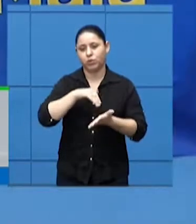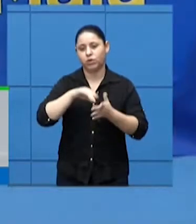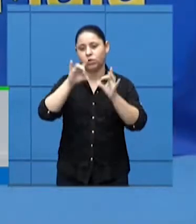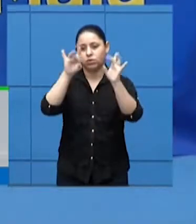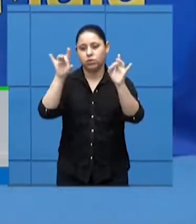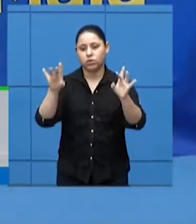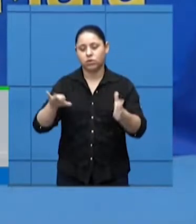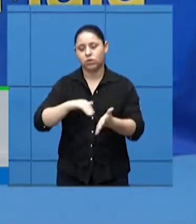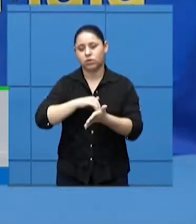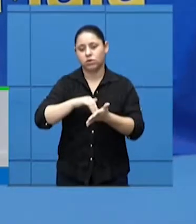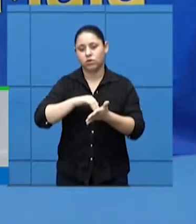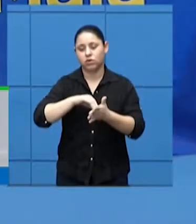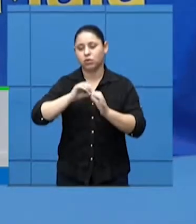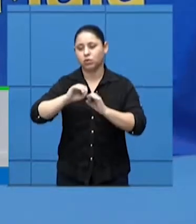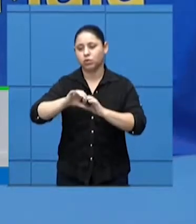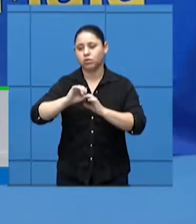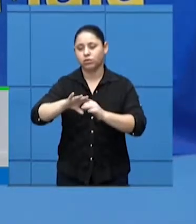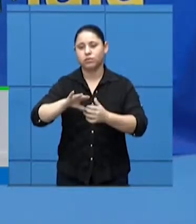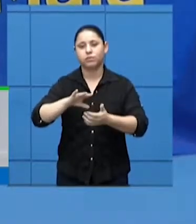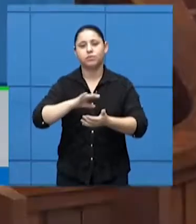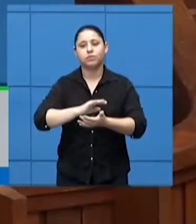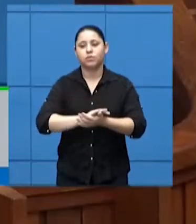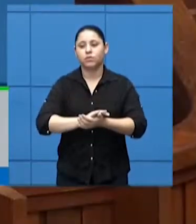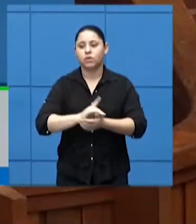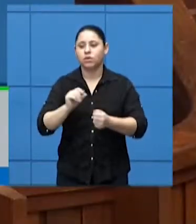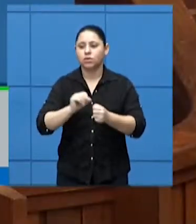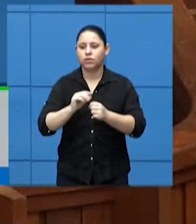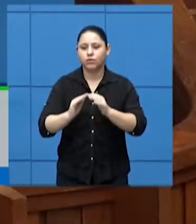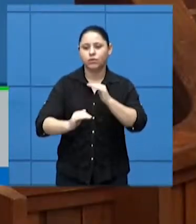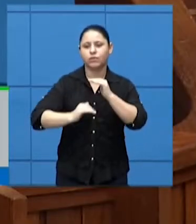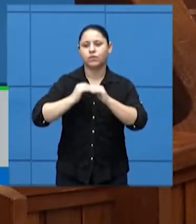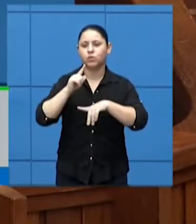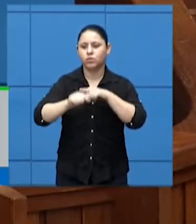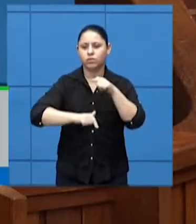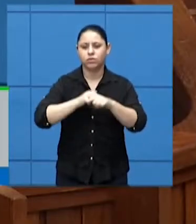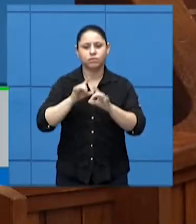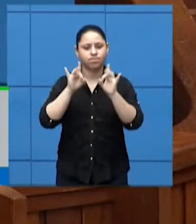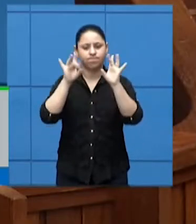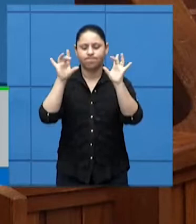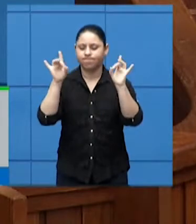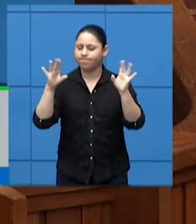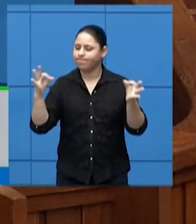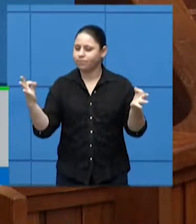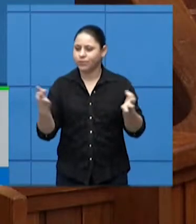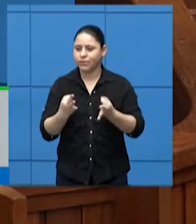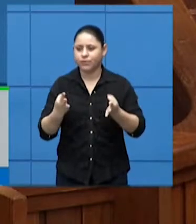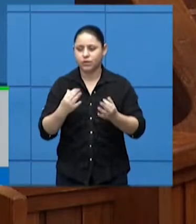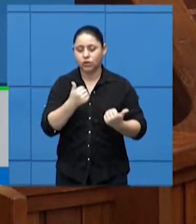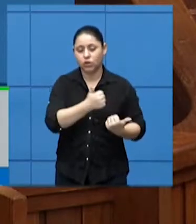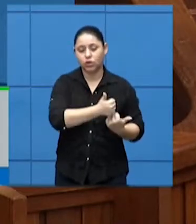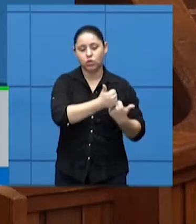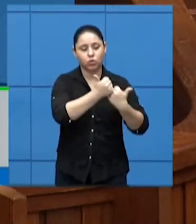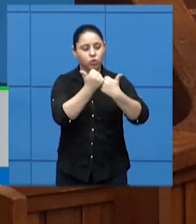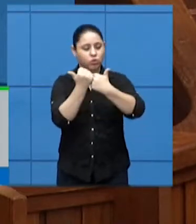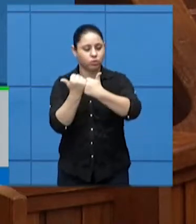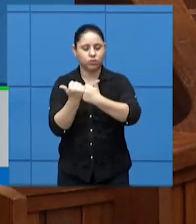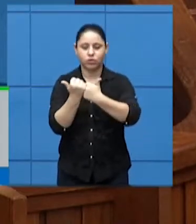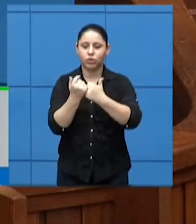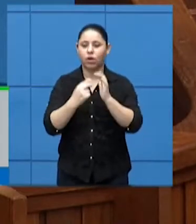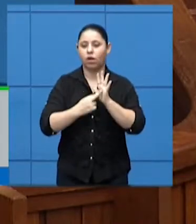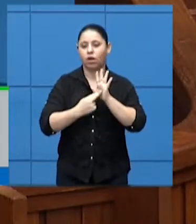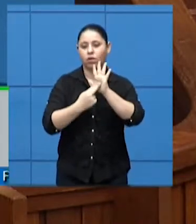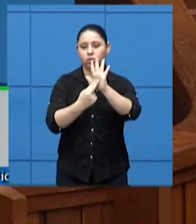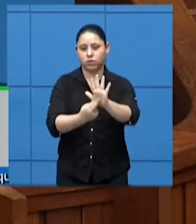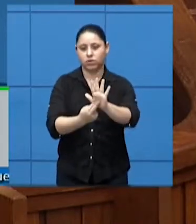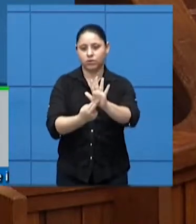Especial da Secretaria de Educação, que desenvolve um excelente trabalho, que está aqui substituindo, representando a secretária